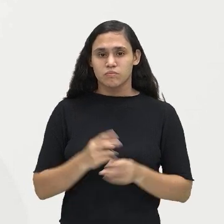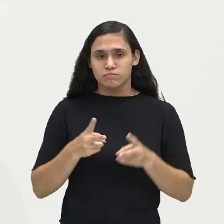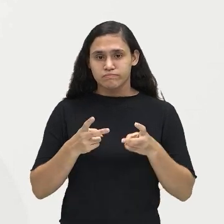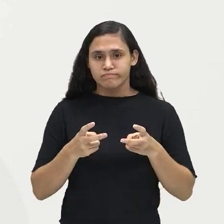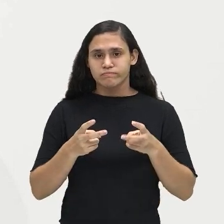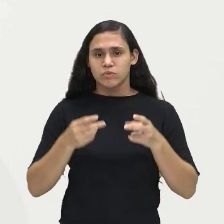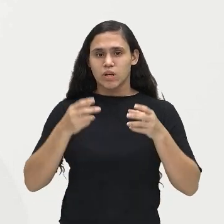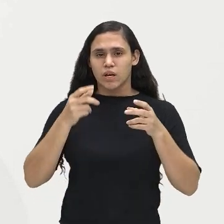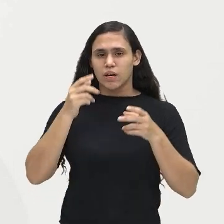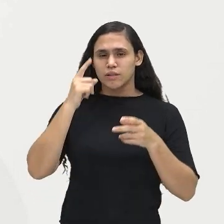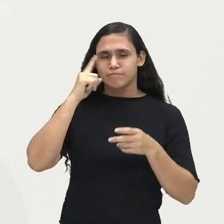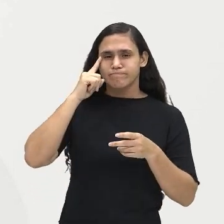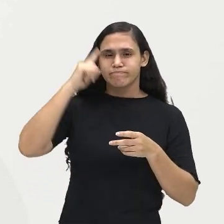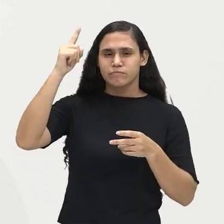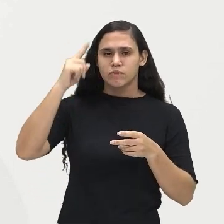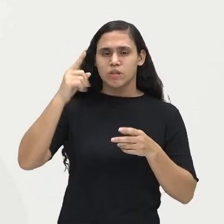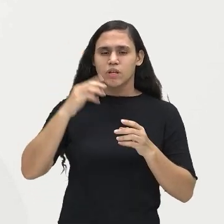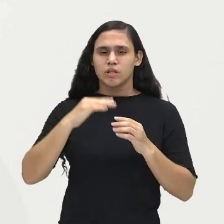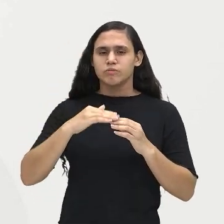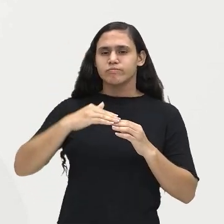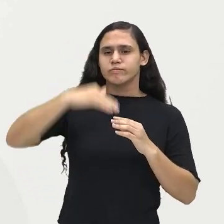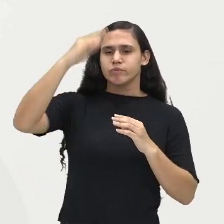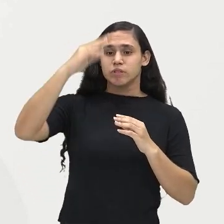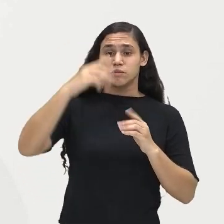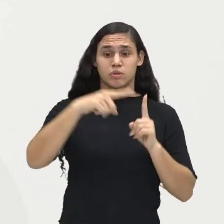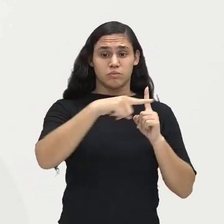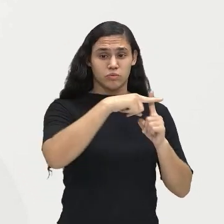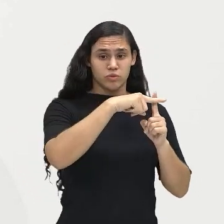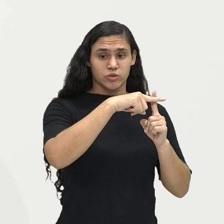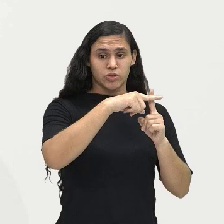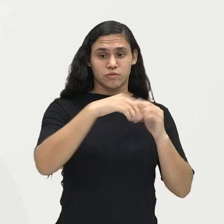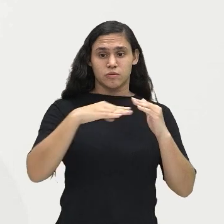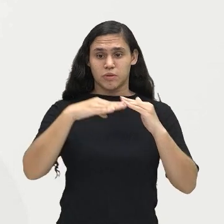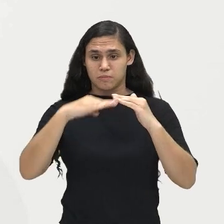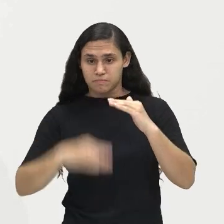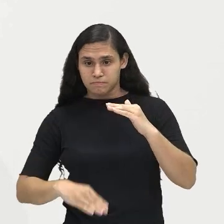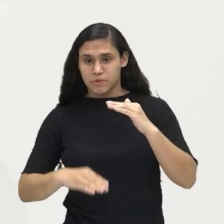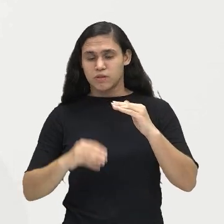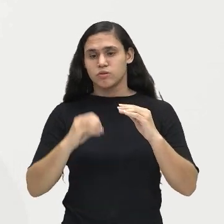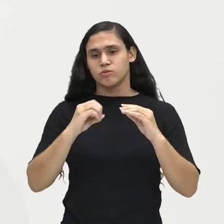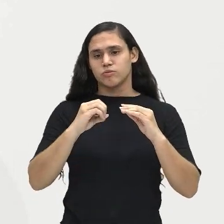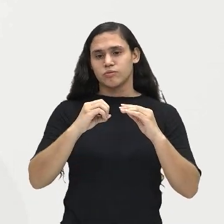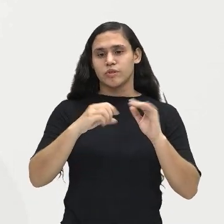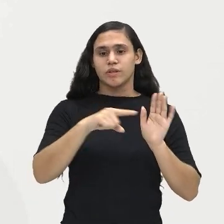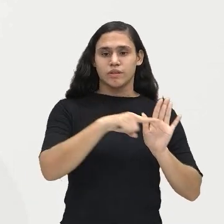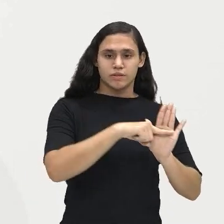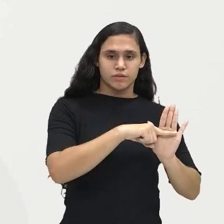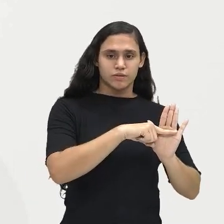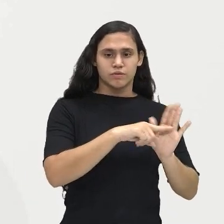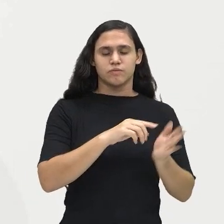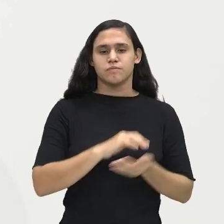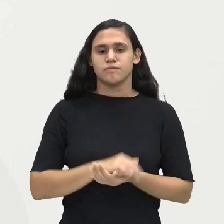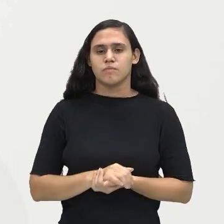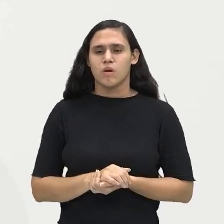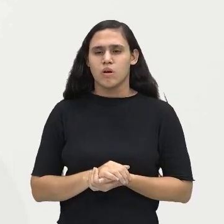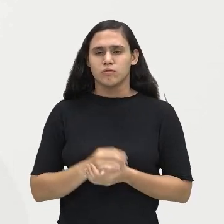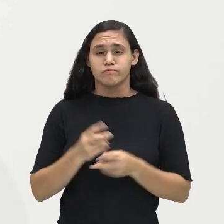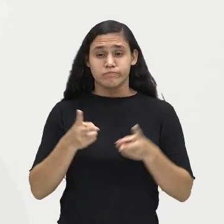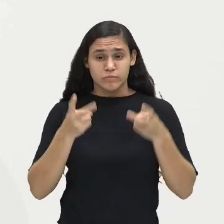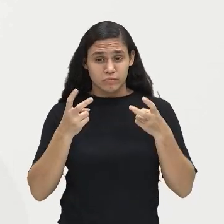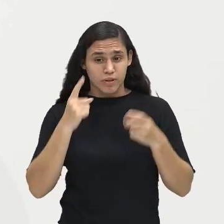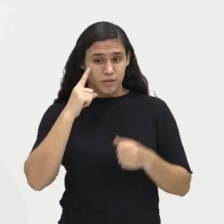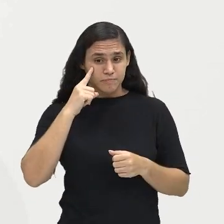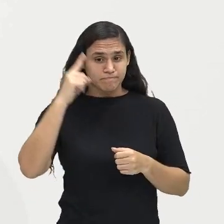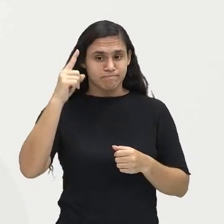de positivo, tá legal? E para baixo a ideia de negativo. Então, fica esperto aí. E